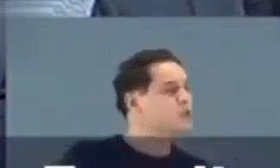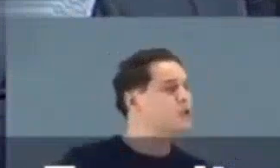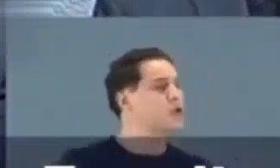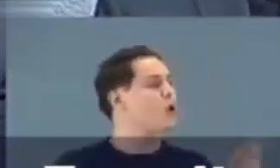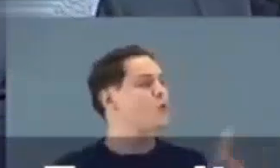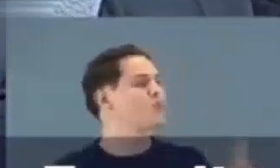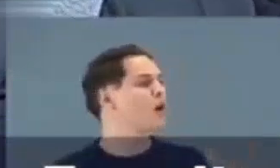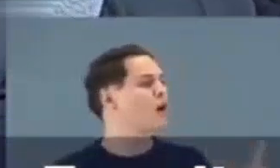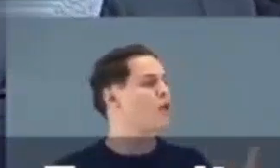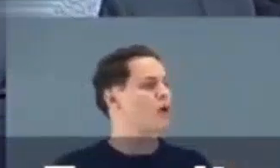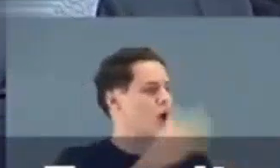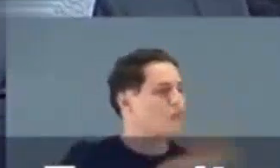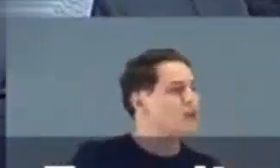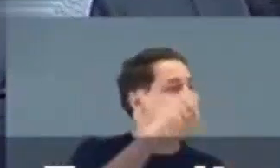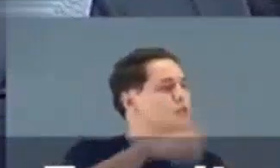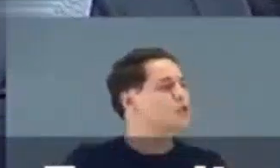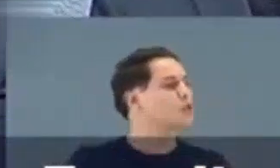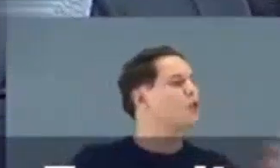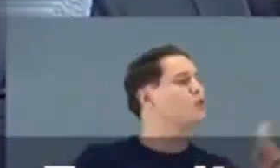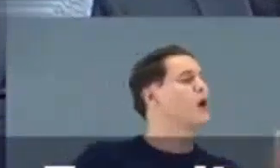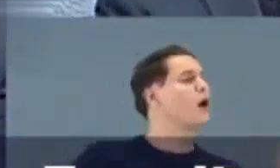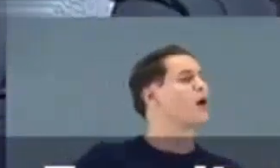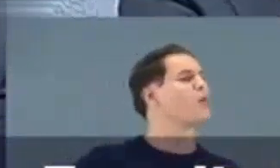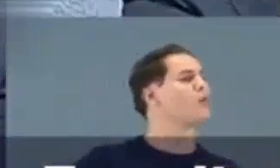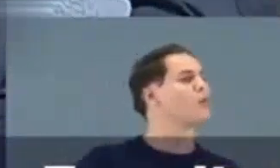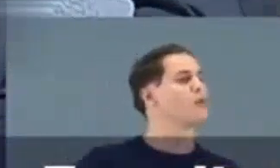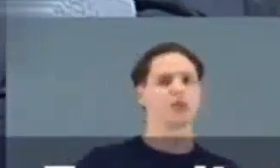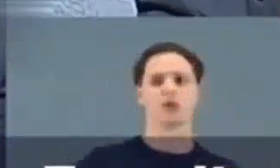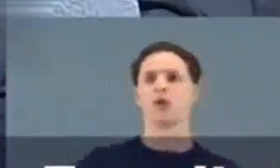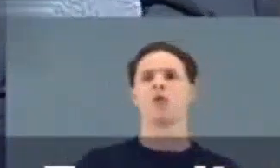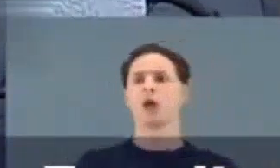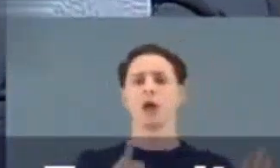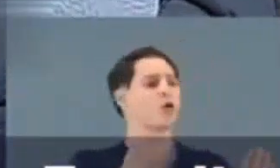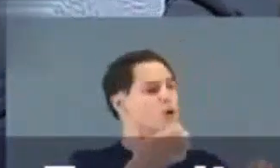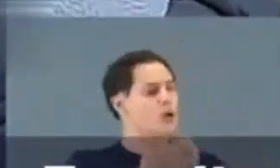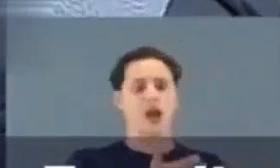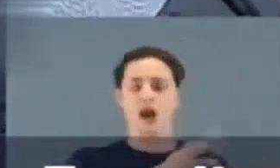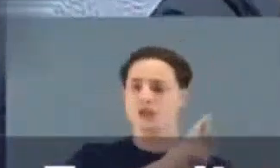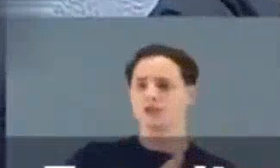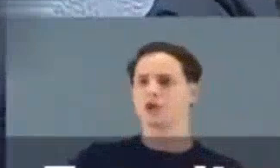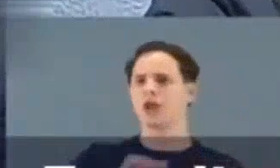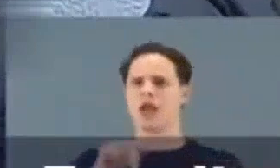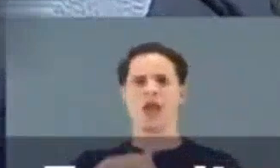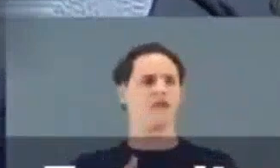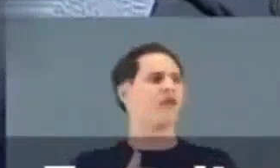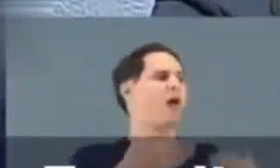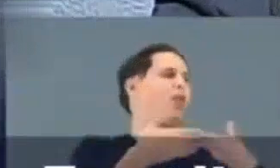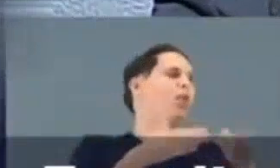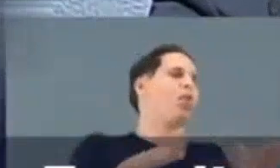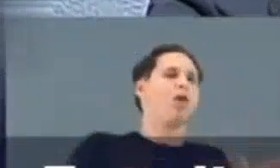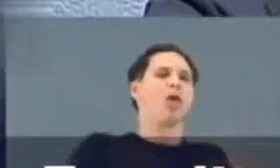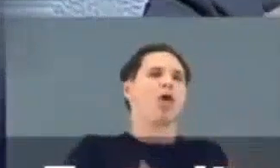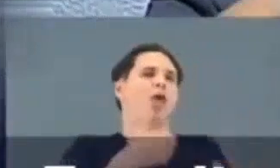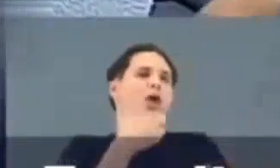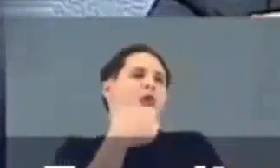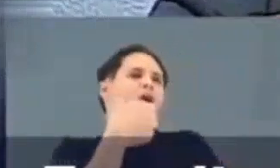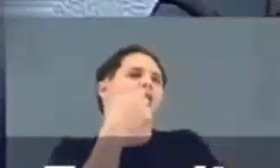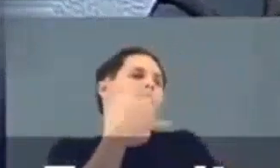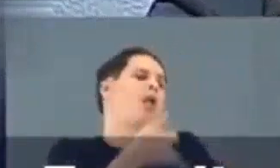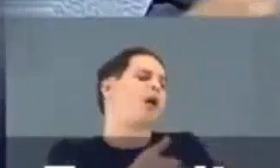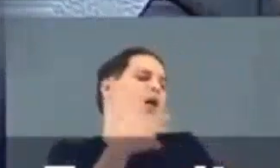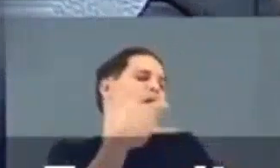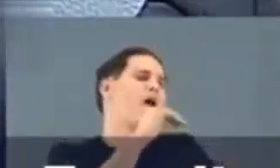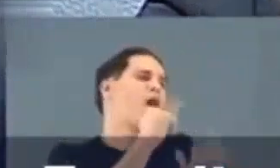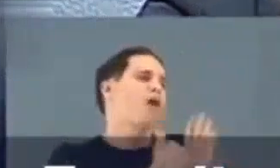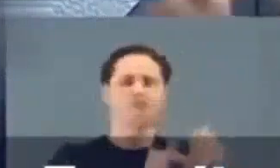foi acusado neste processo? Não, eu quero uma resposta. Eu não vou ficar abrindo espaço aqui para fazer discursos.